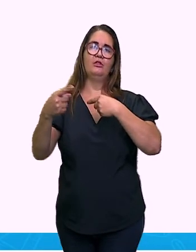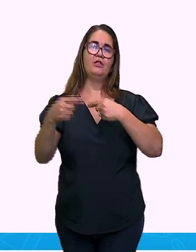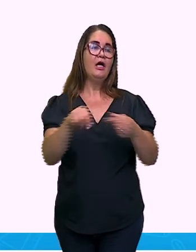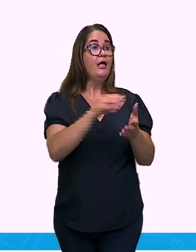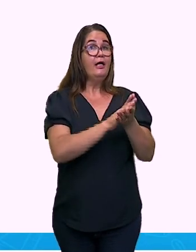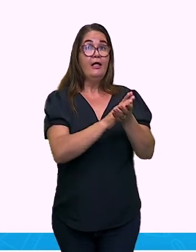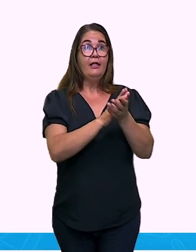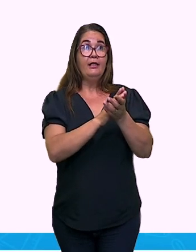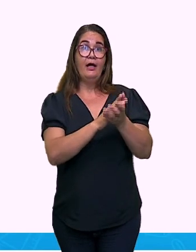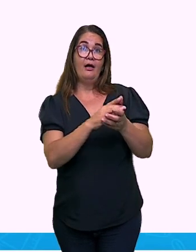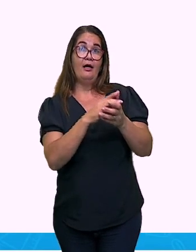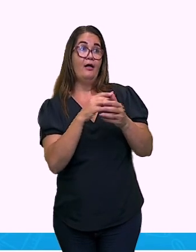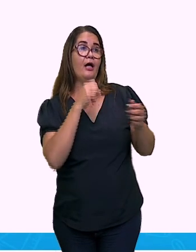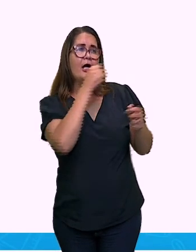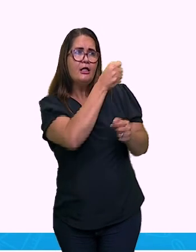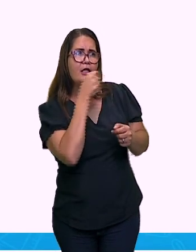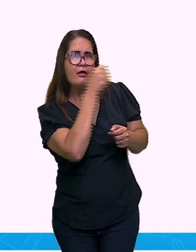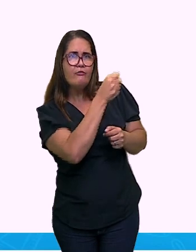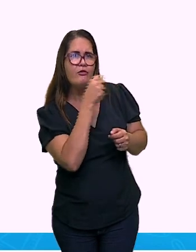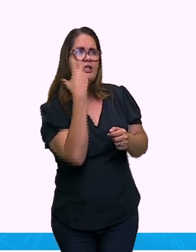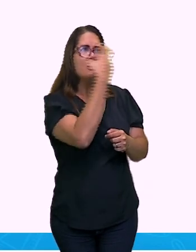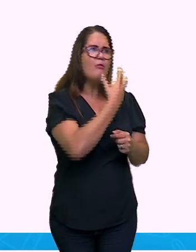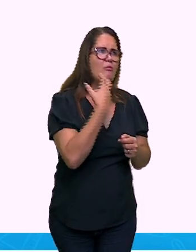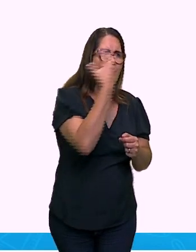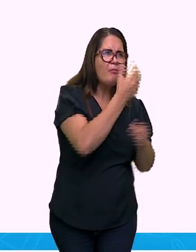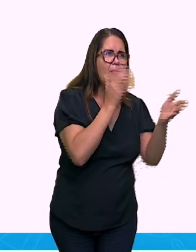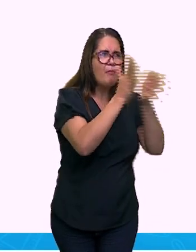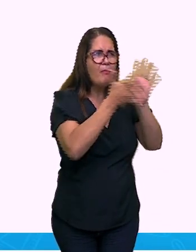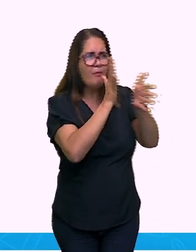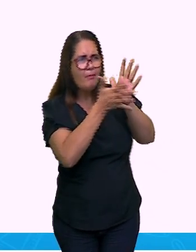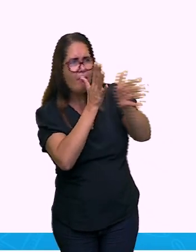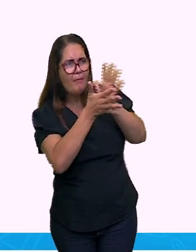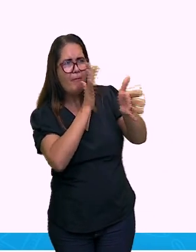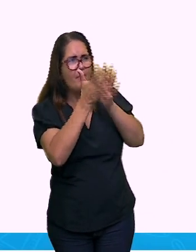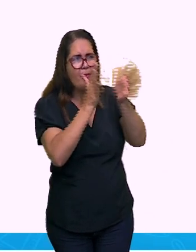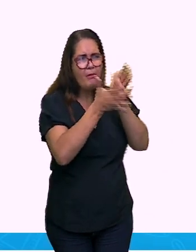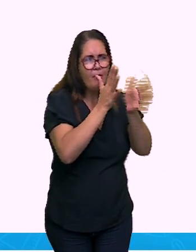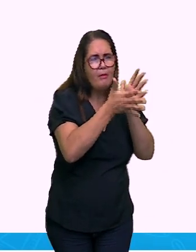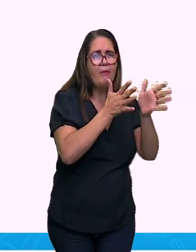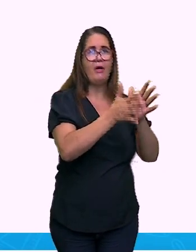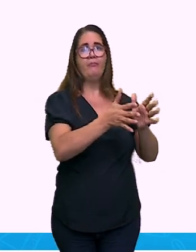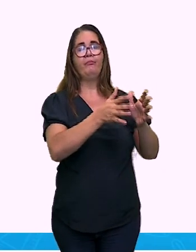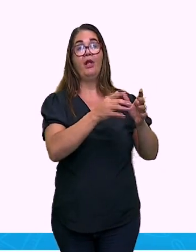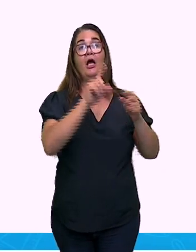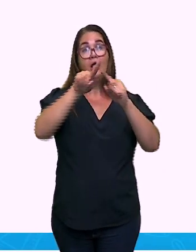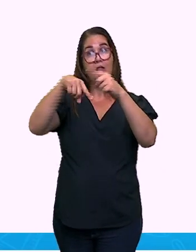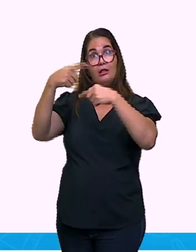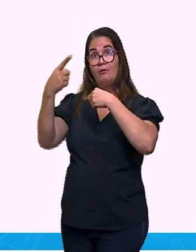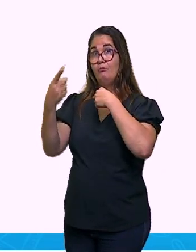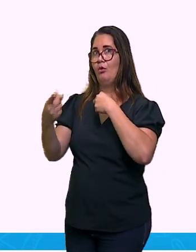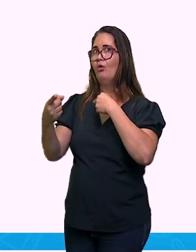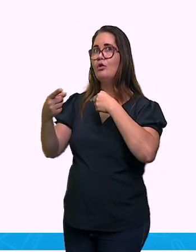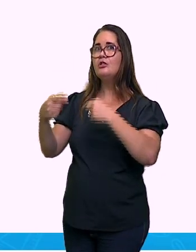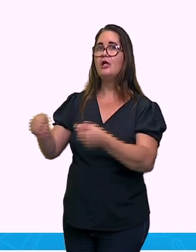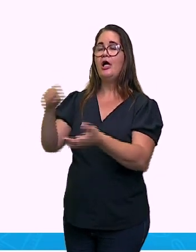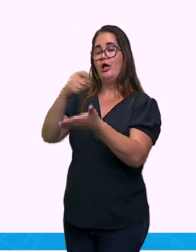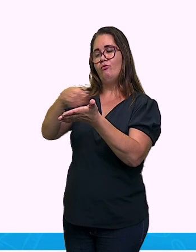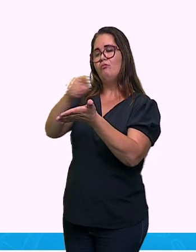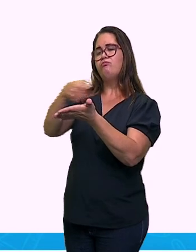posso escrever essa entrevista de acordo com o que eu falei para vocês, né? De acordo com a estrutura que já foi